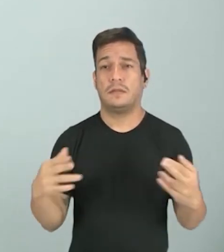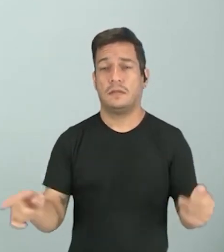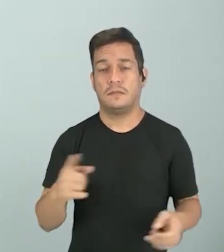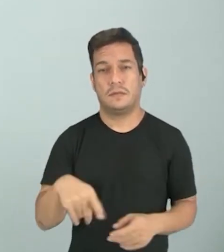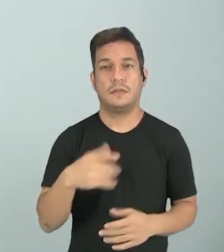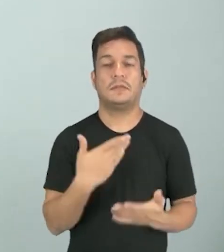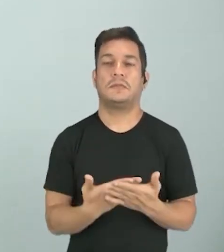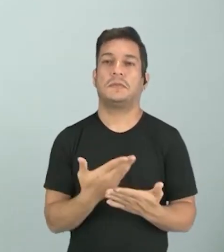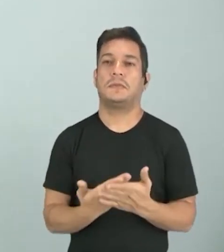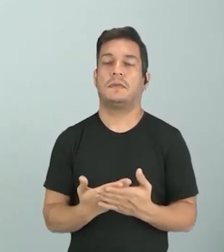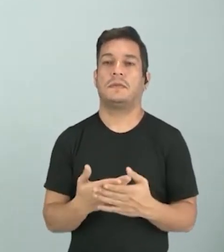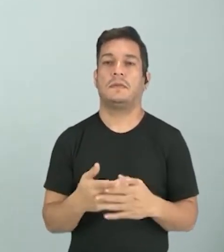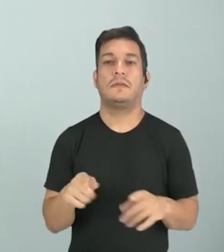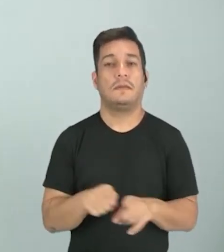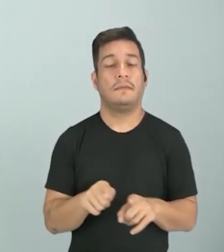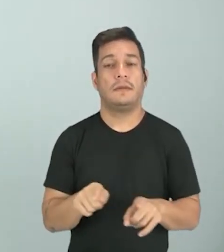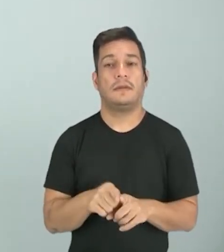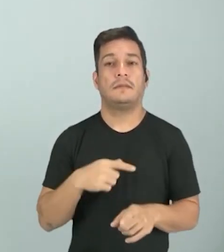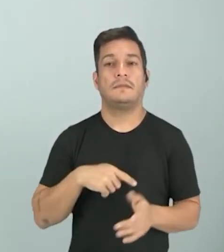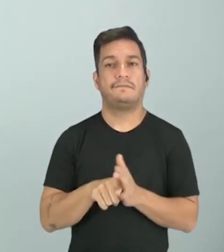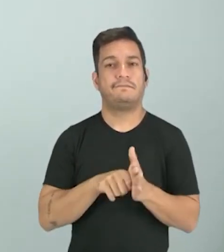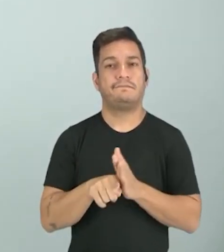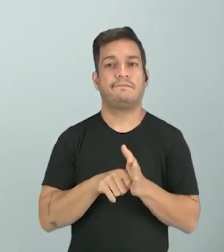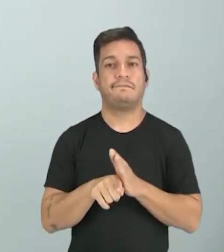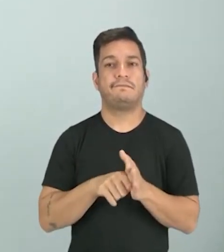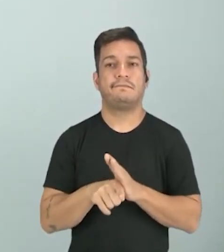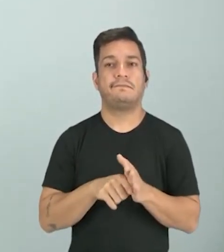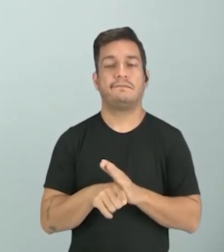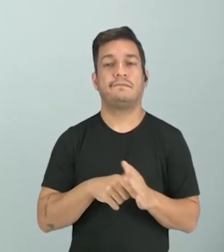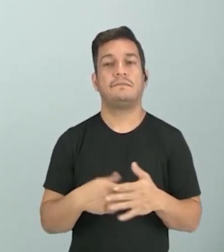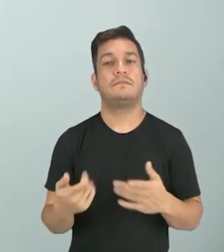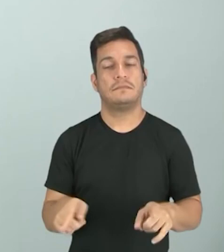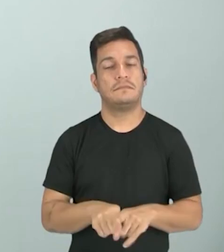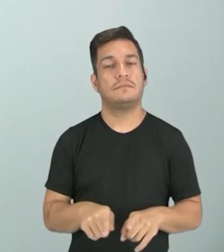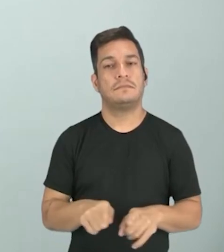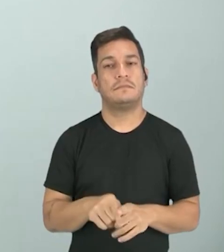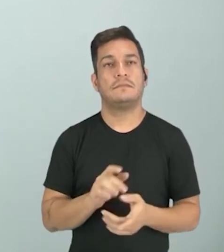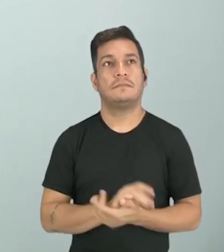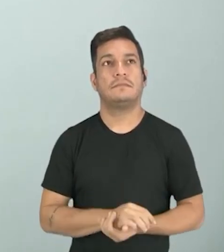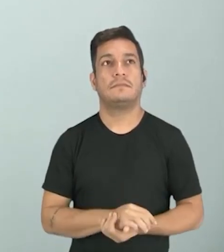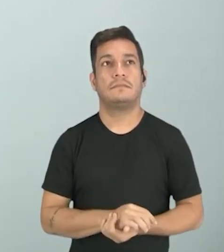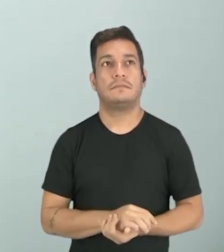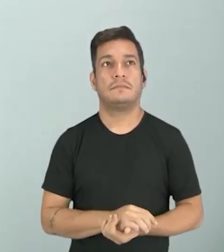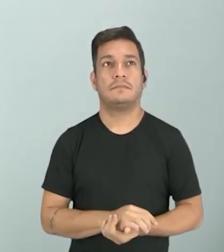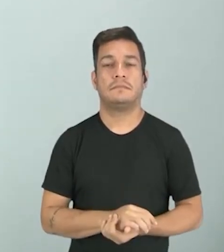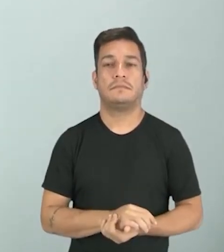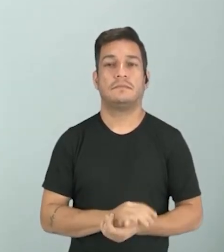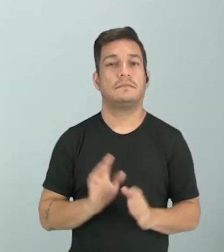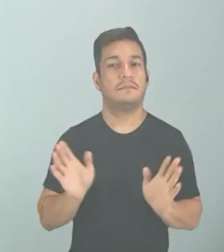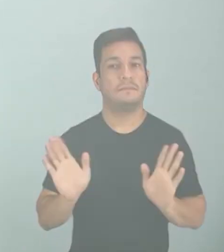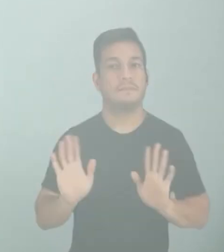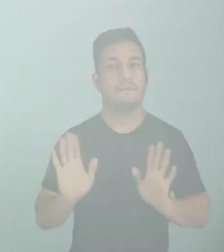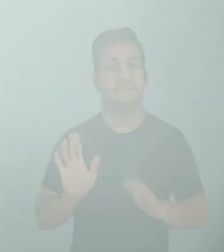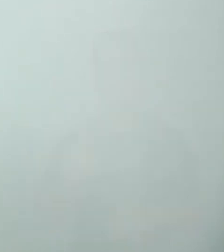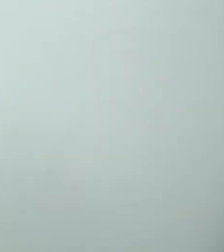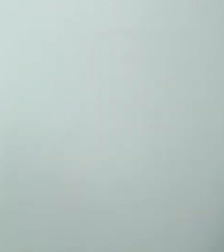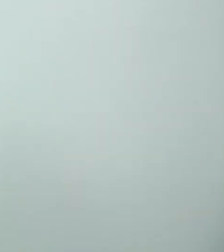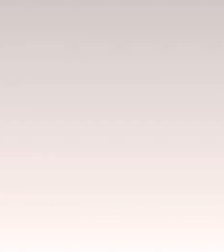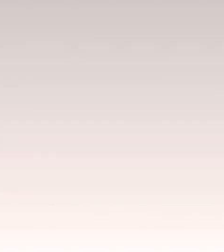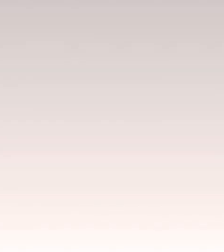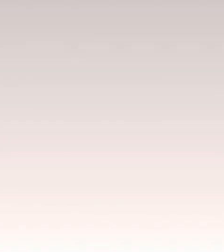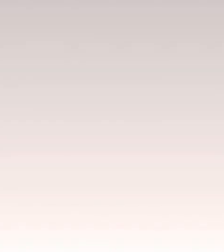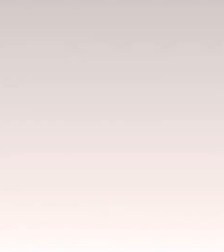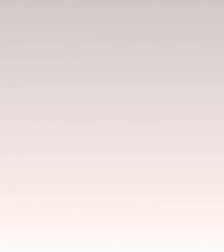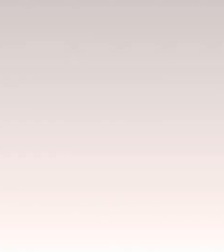materiais para vocês estudarem e também deu uma pesquisa os poros do material também e é só isso mesmo até a próxima